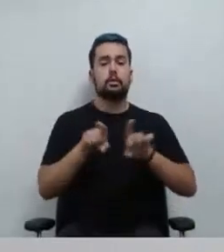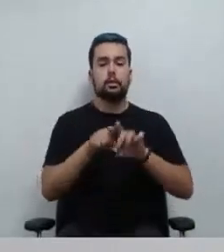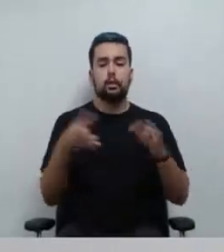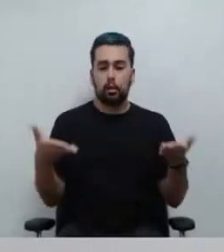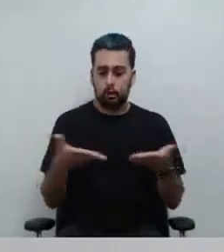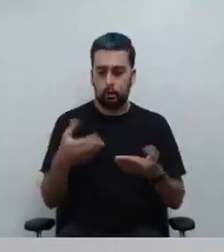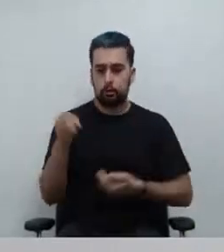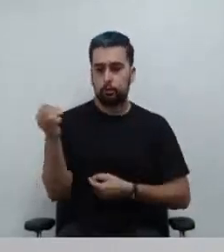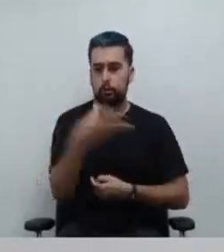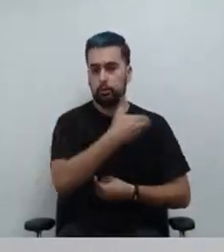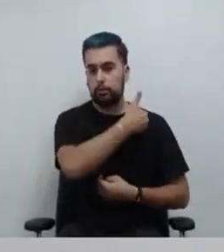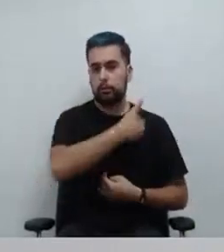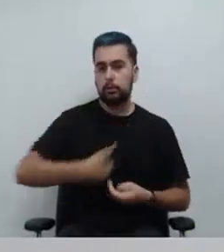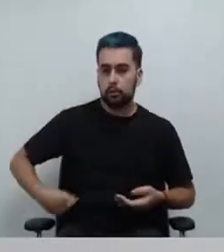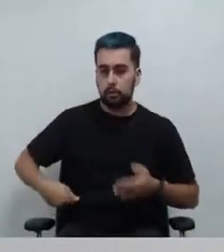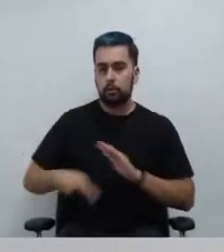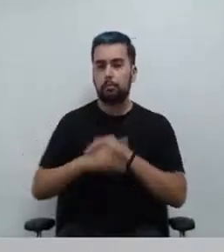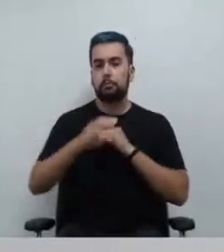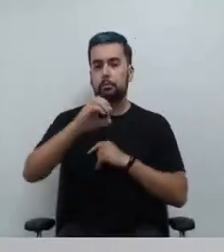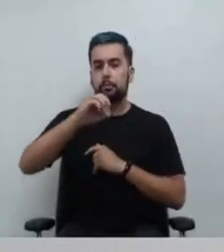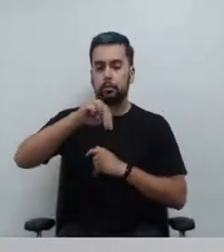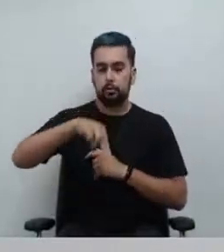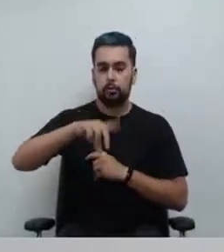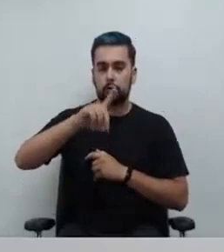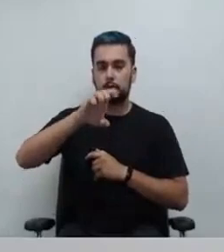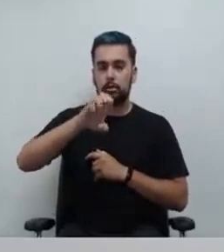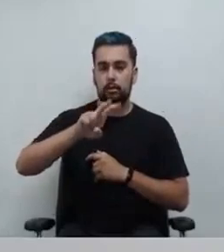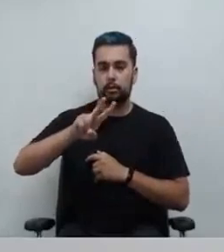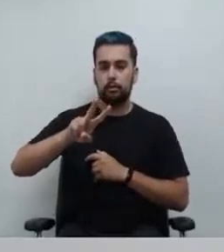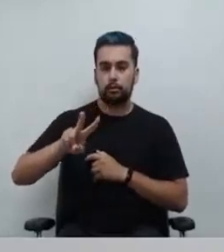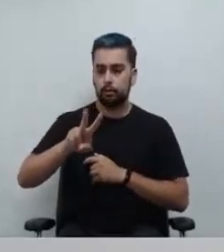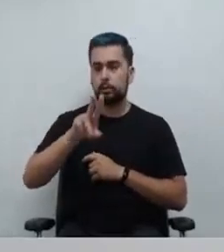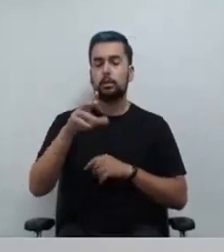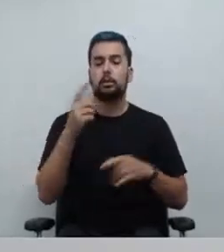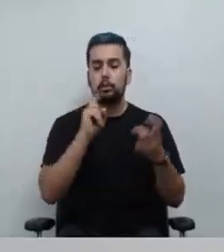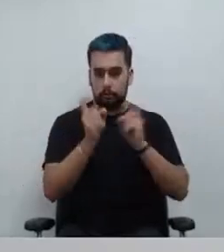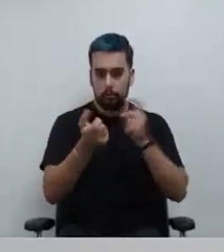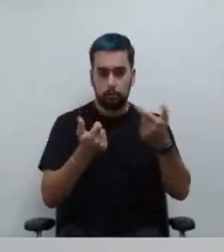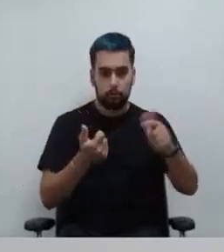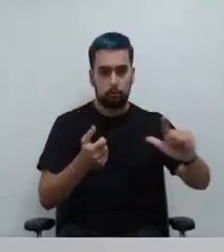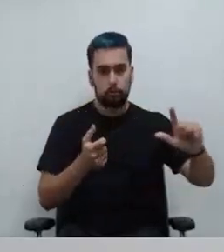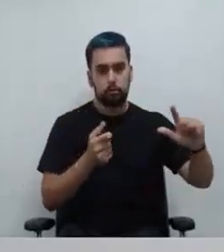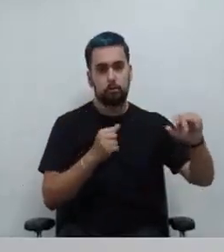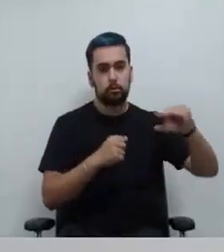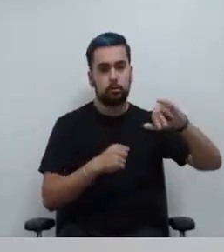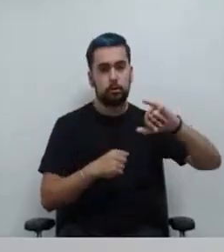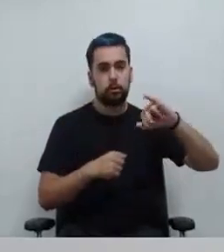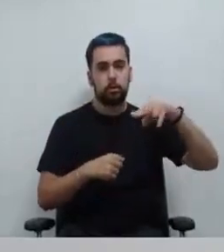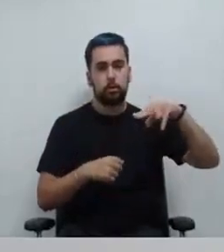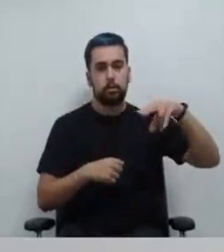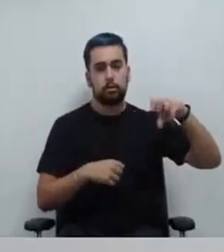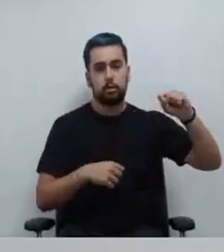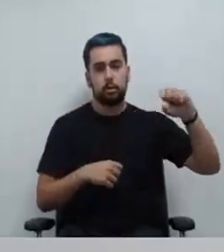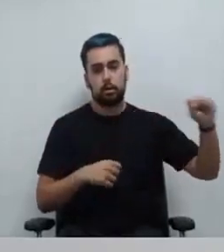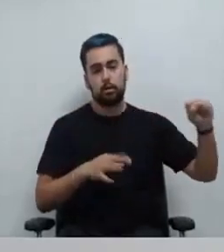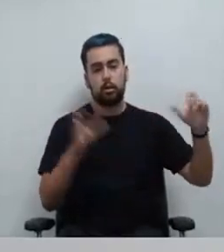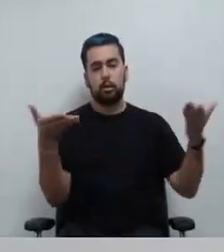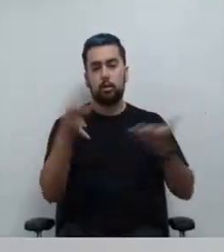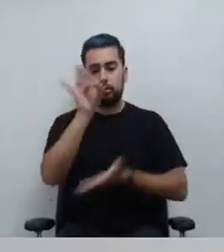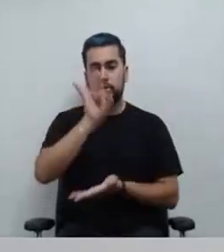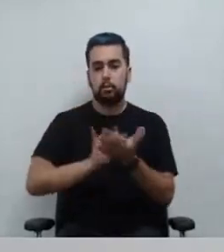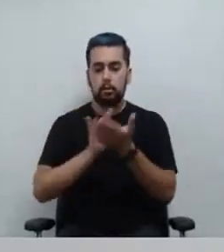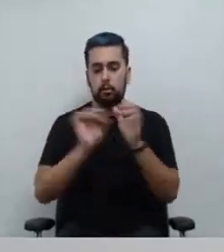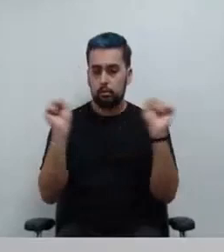a nova presidência do CONDEG realizou aí mais uma reunião com o INSS. É uma perspectiva concreta de que agora, de fato,